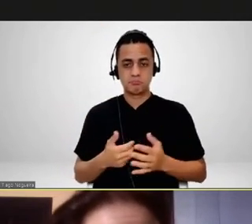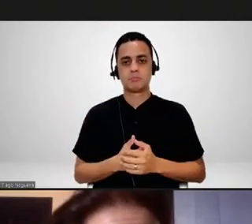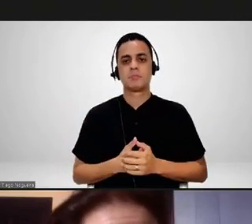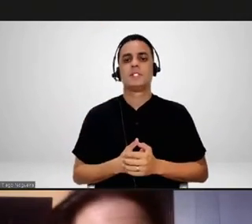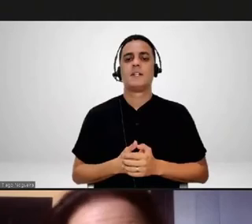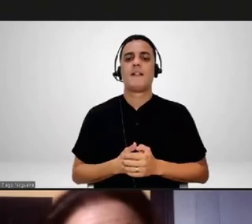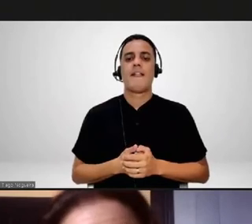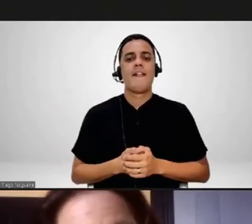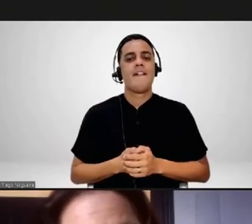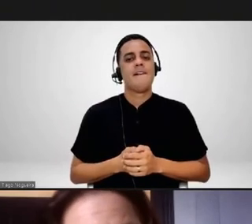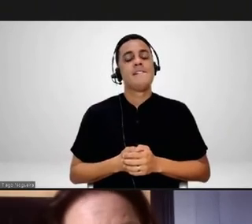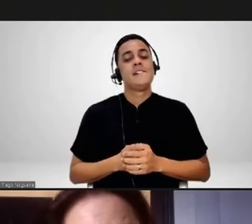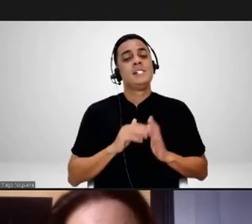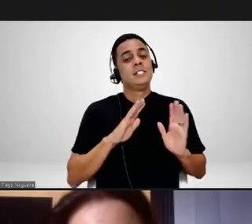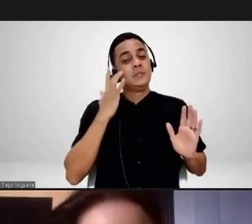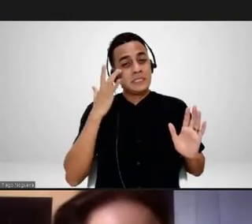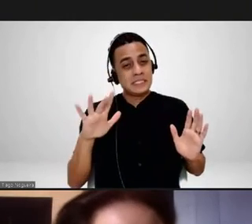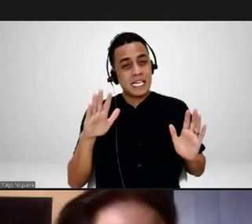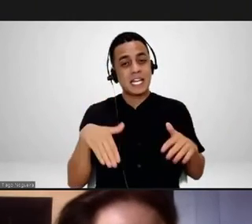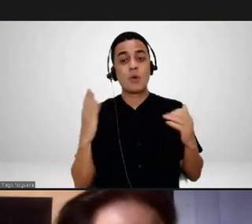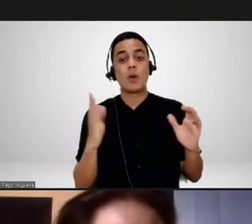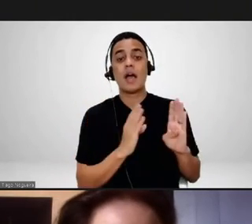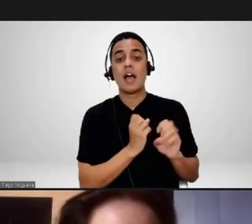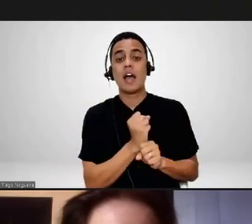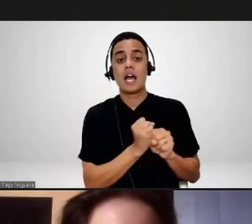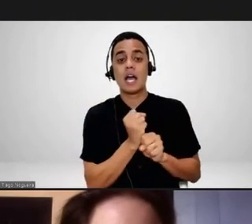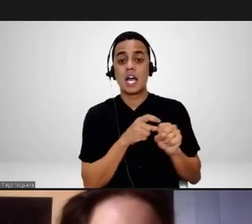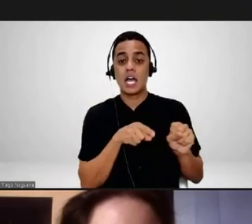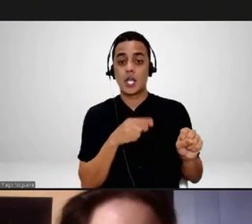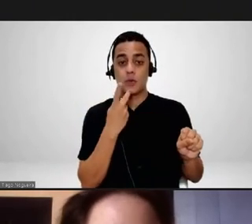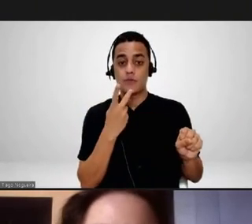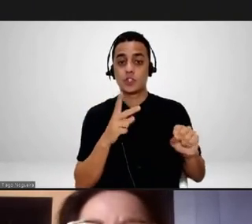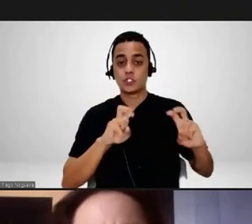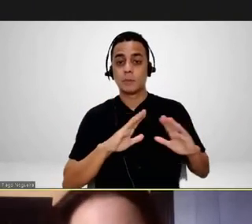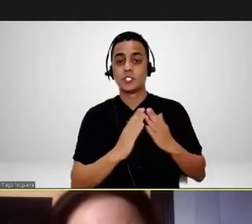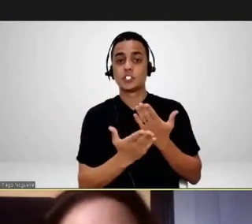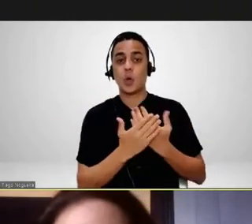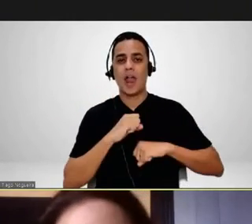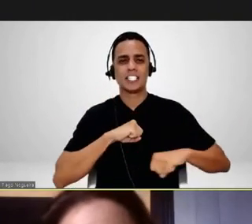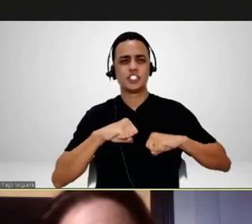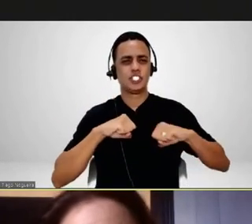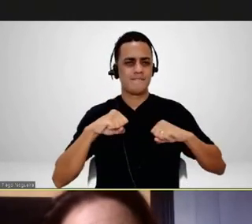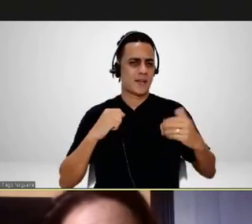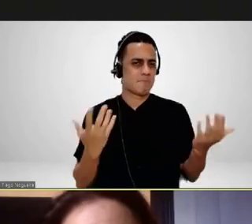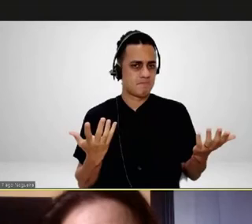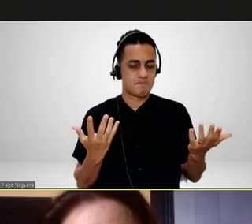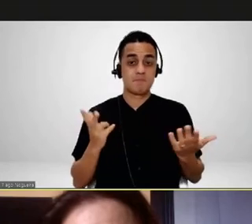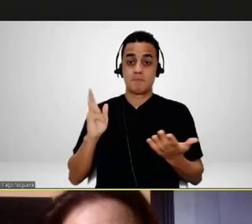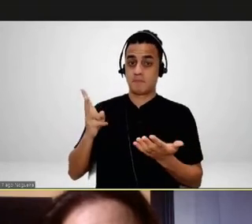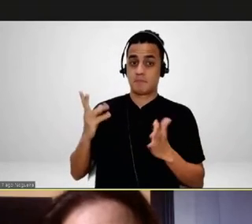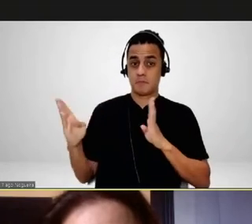Não sei a que ano ele está se referindo como escola ativa. Ainda é a época